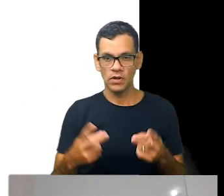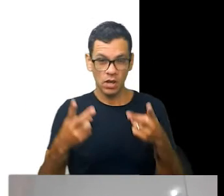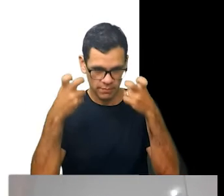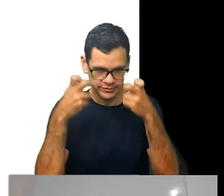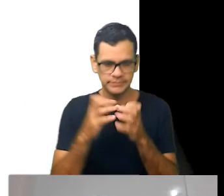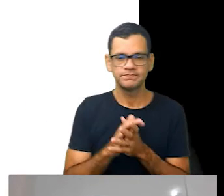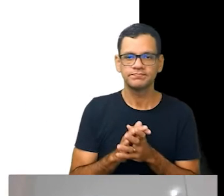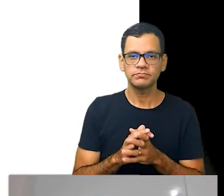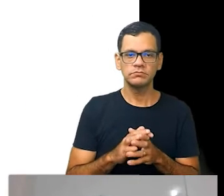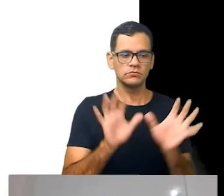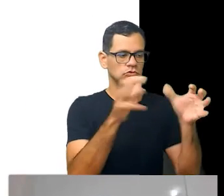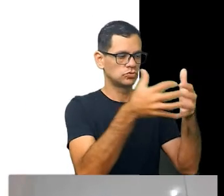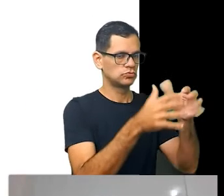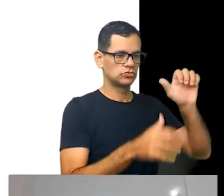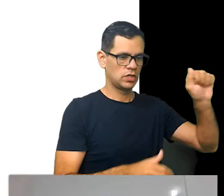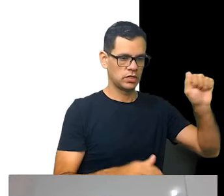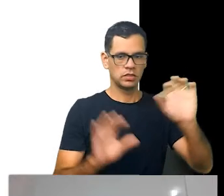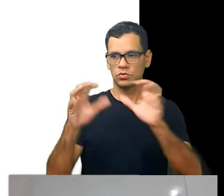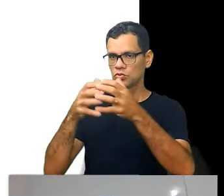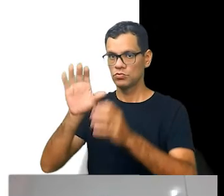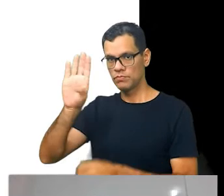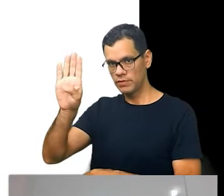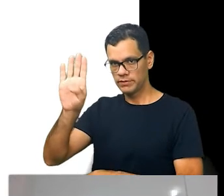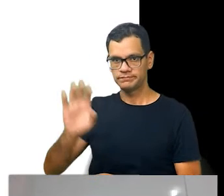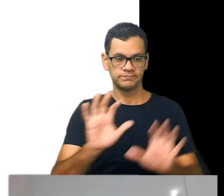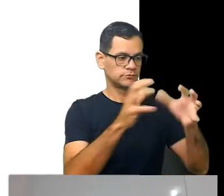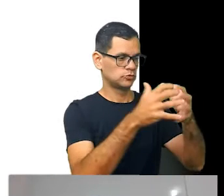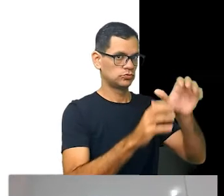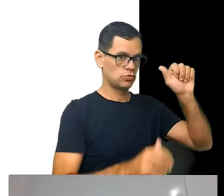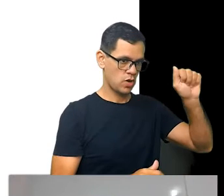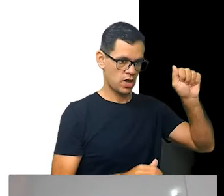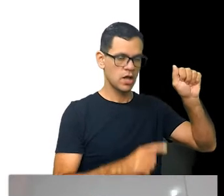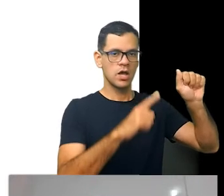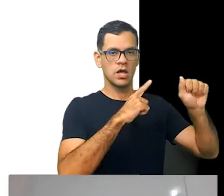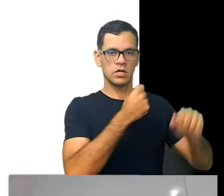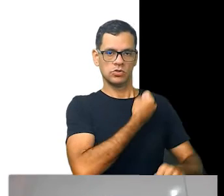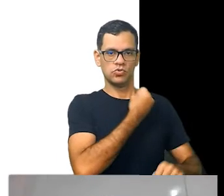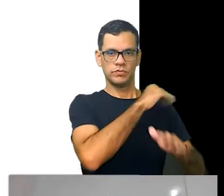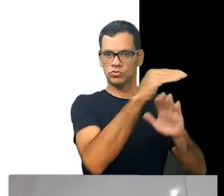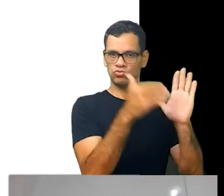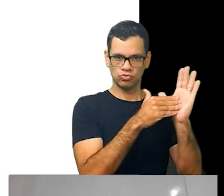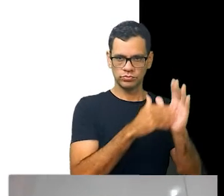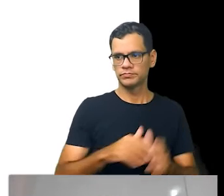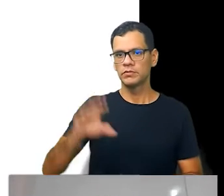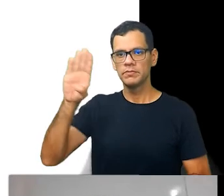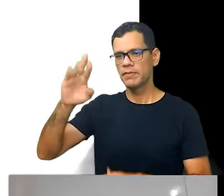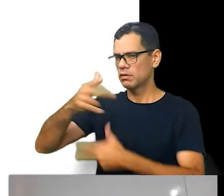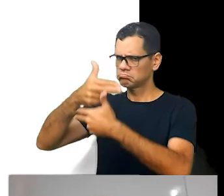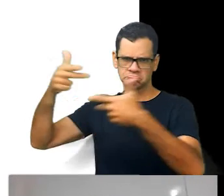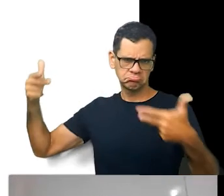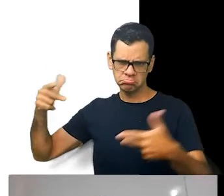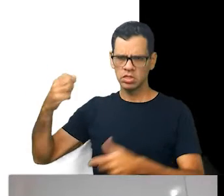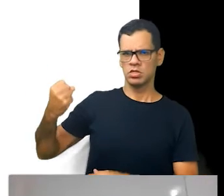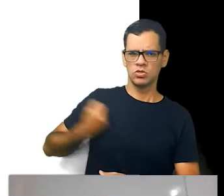Agora, a noção de função por meio de conjuntos. Observe os conjuntos A e B relacionados da seguinte forma. Em A estão